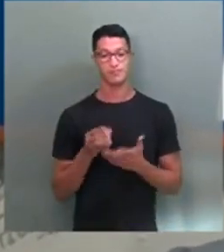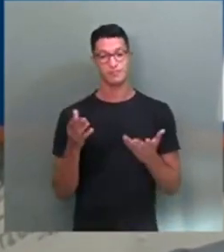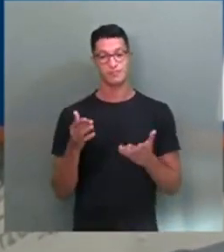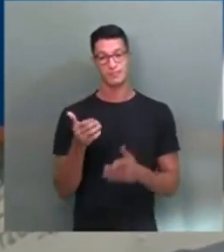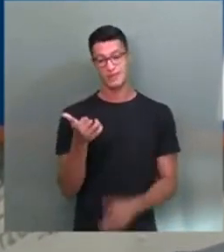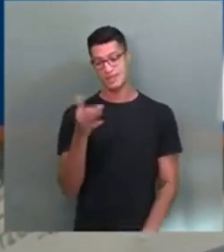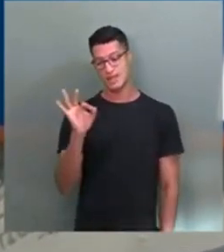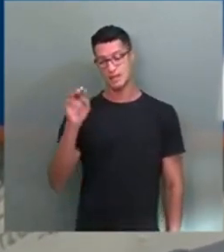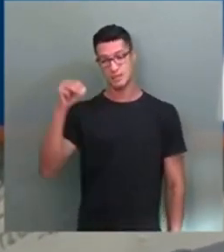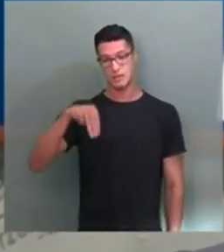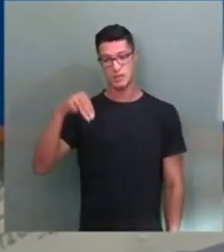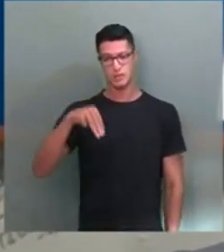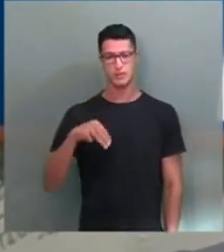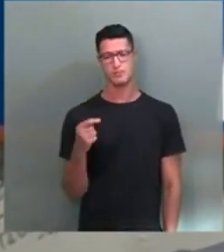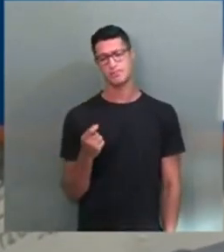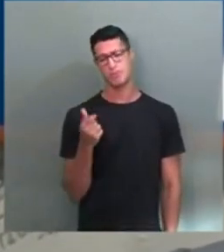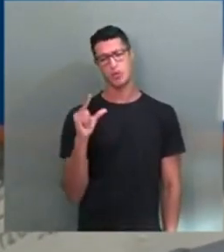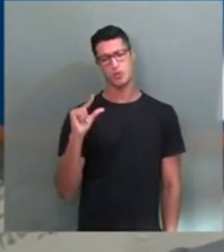10 minutos. Era muito